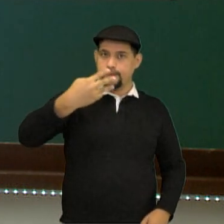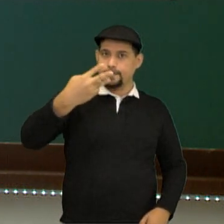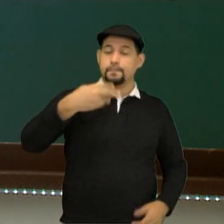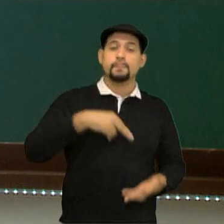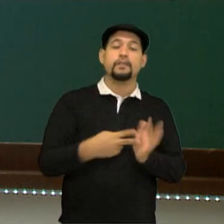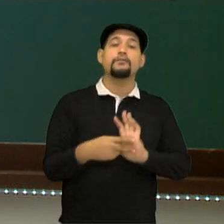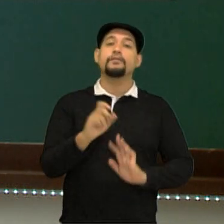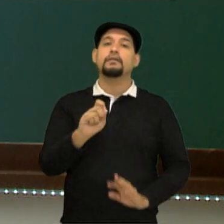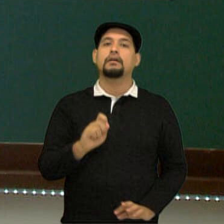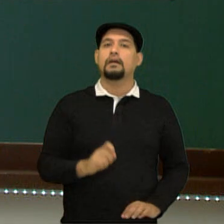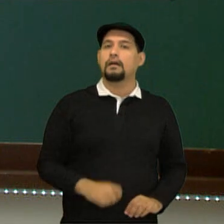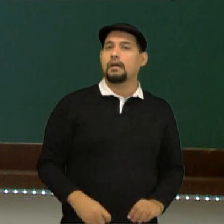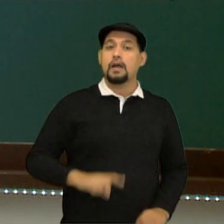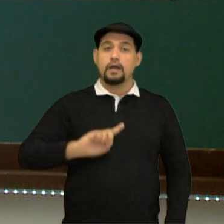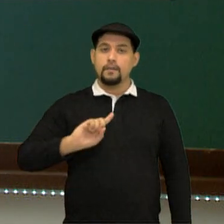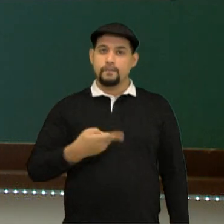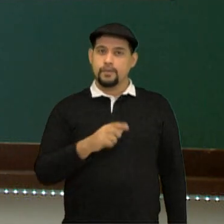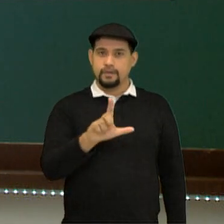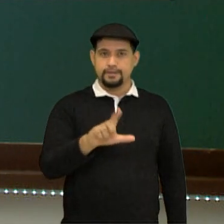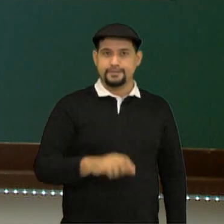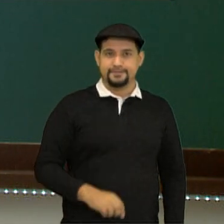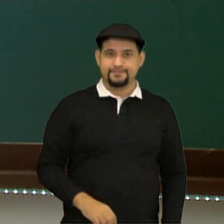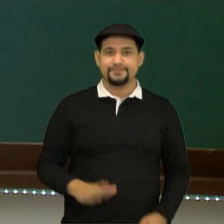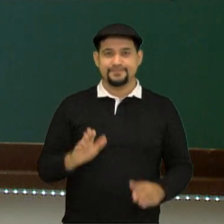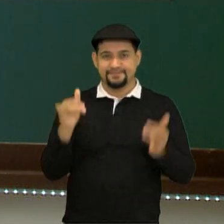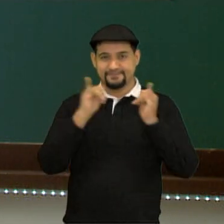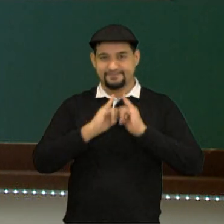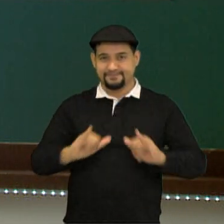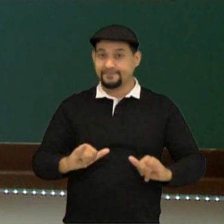um metro cúbico equivale a 1.000 litros. Tá dado a